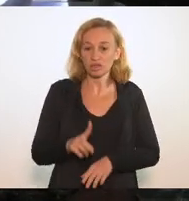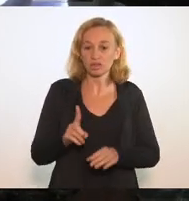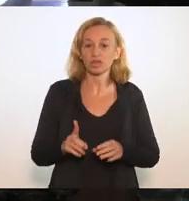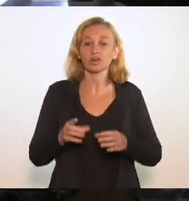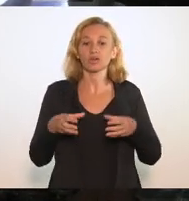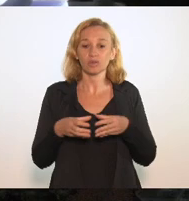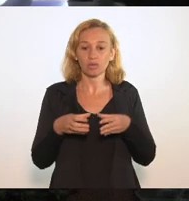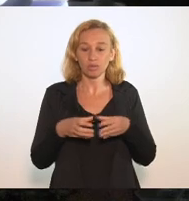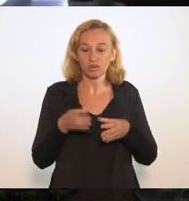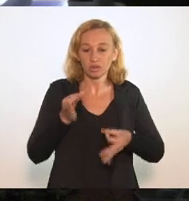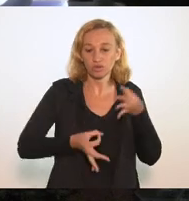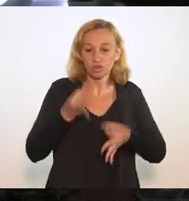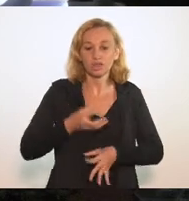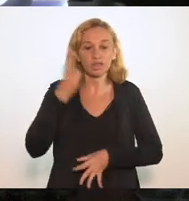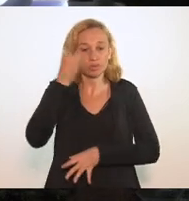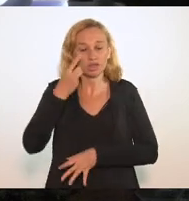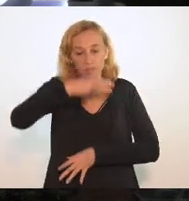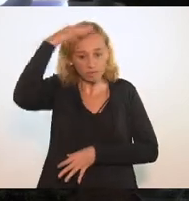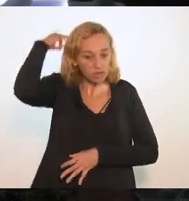Constituição e Justiça, deputado Márcio Pacheco.